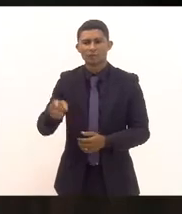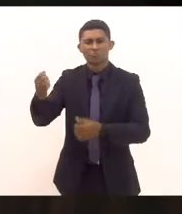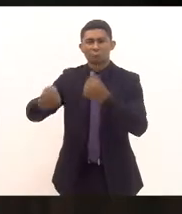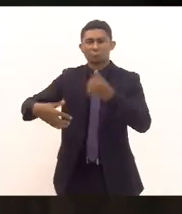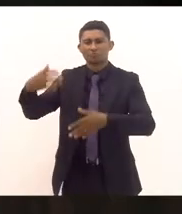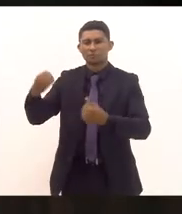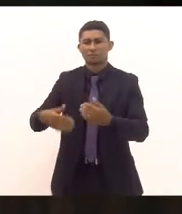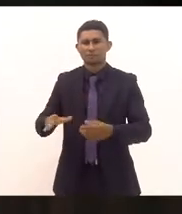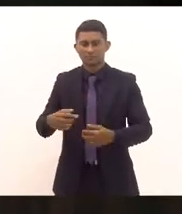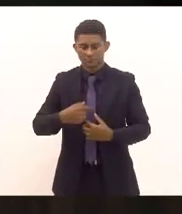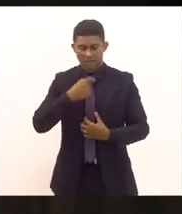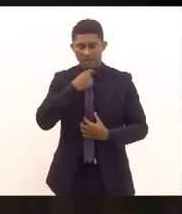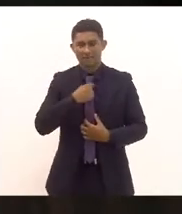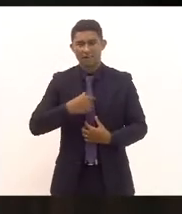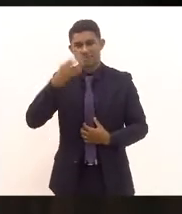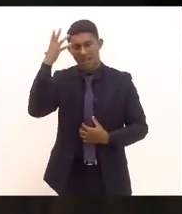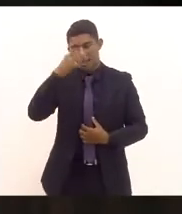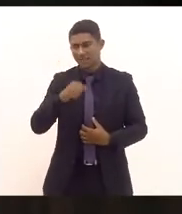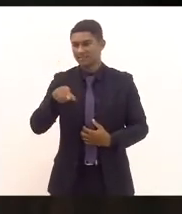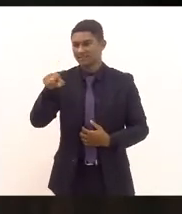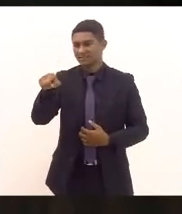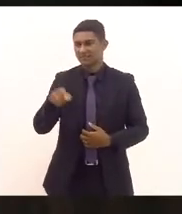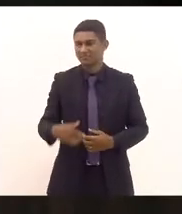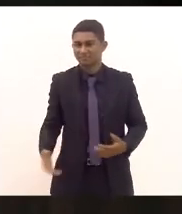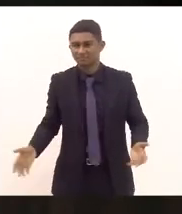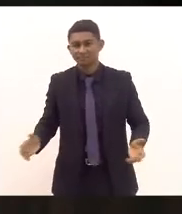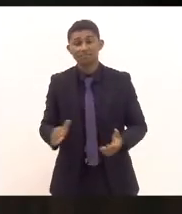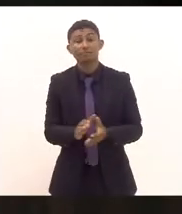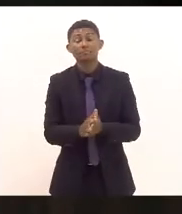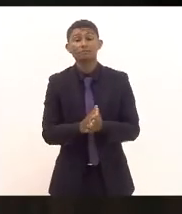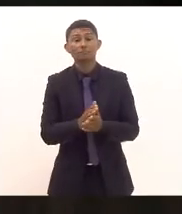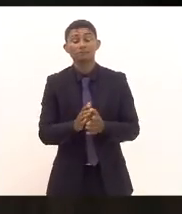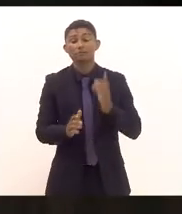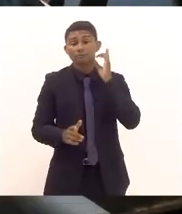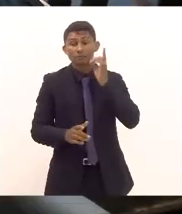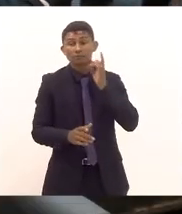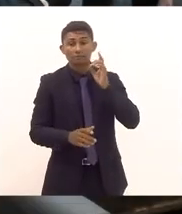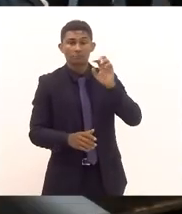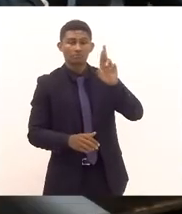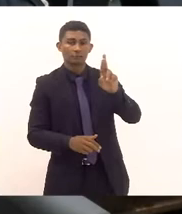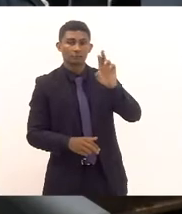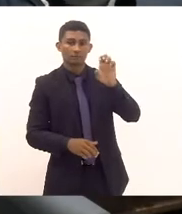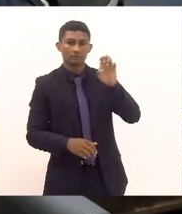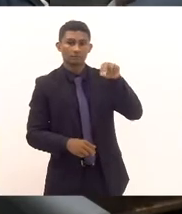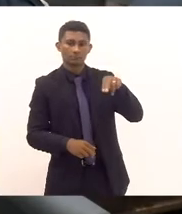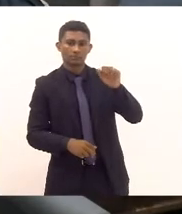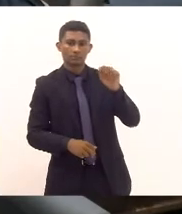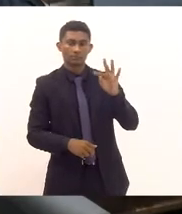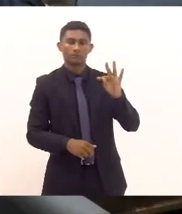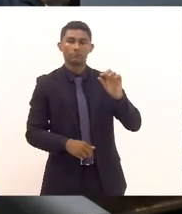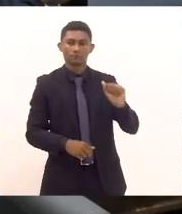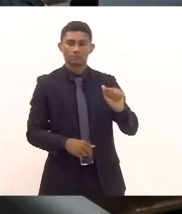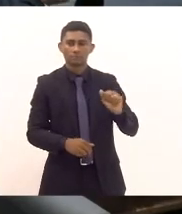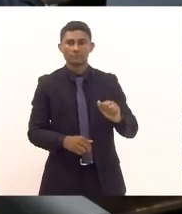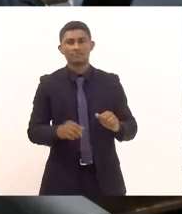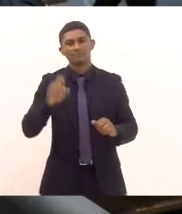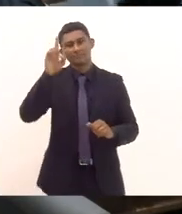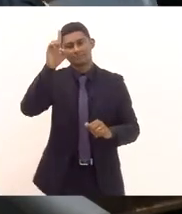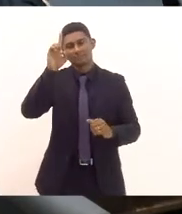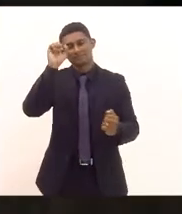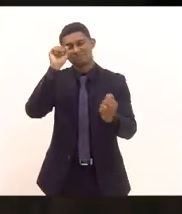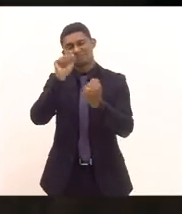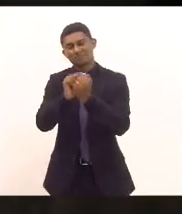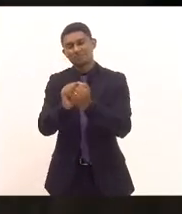palavras mas gravar tá linda do vossa excelência' deputada Renata e fique fiquei com um Deus